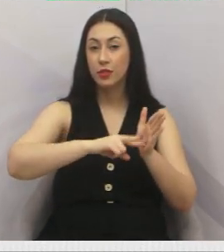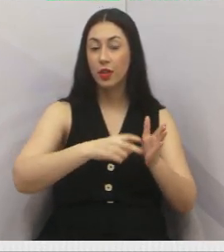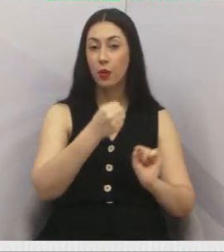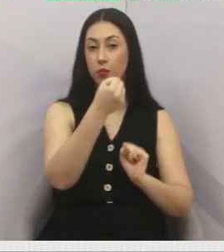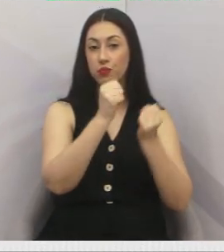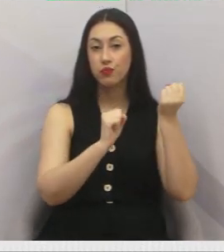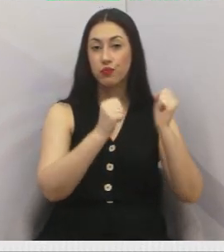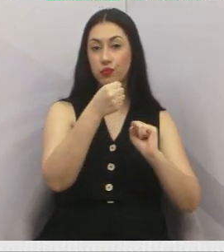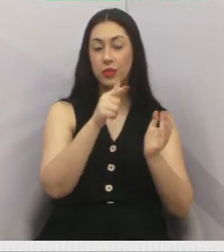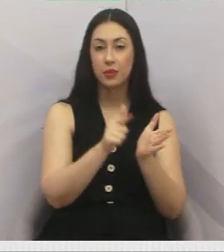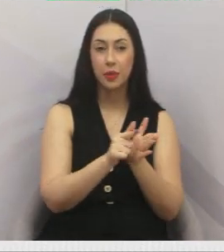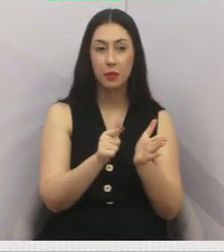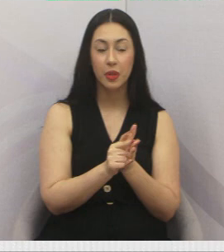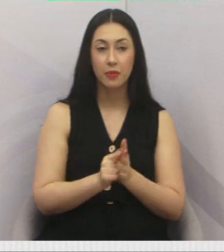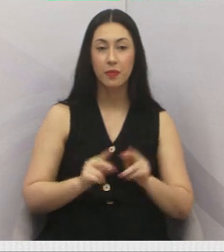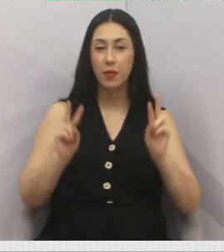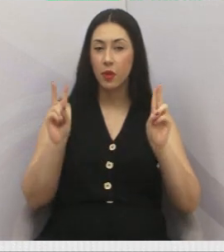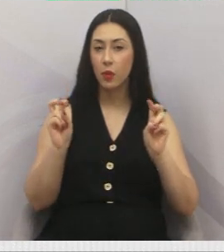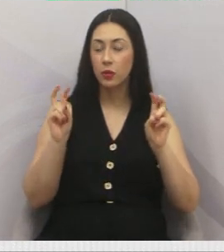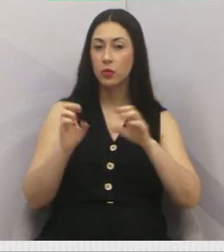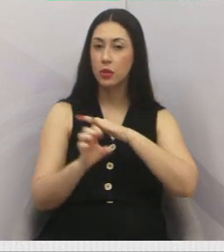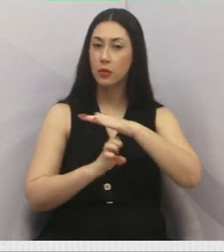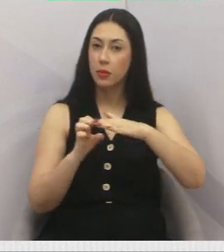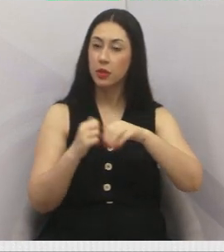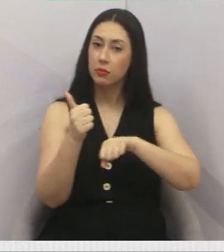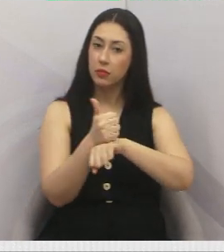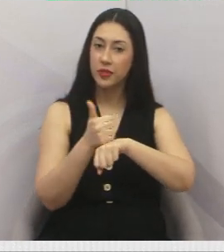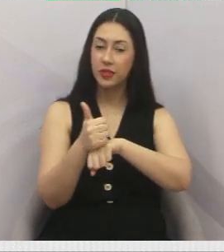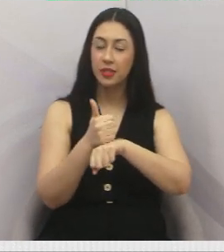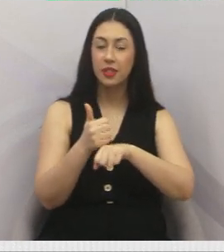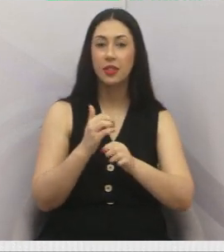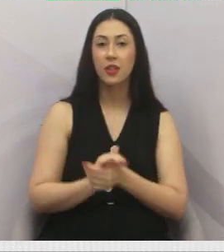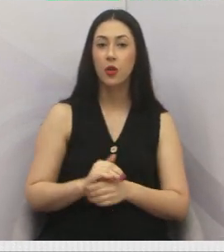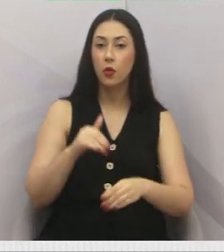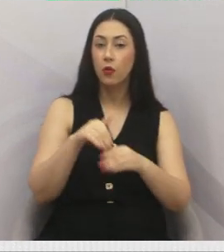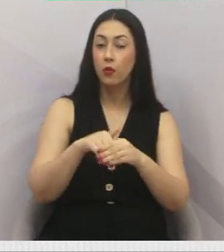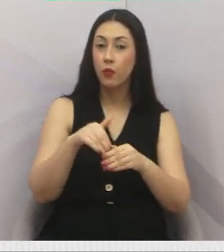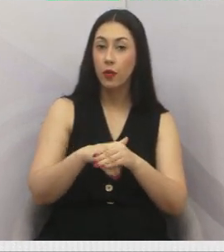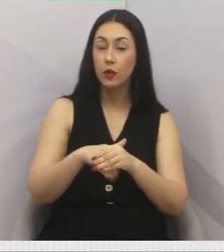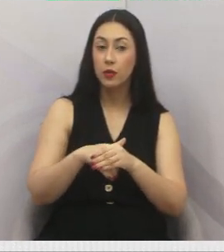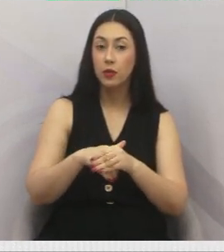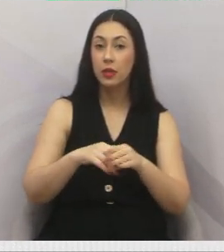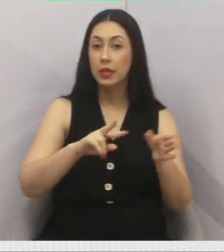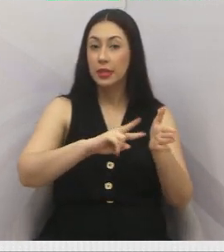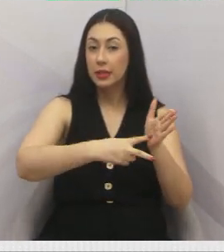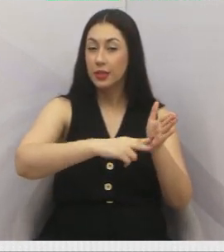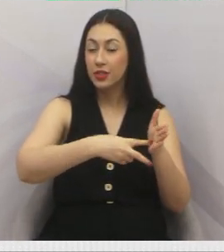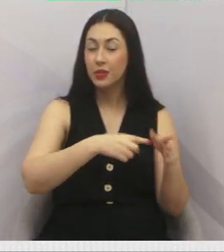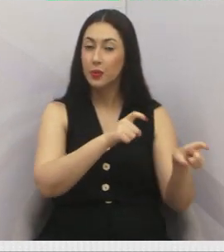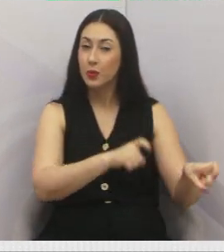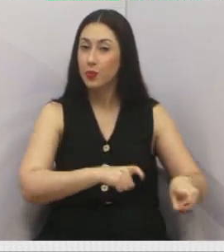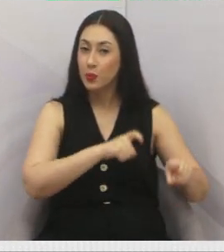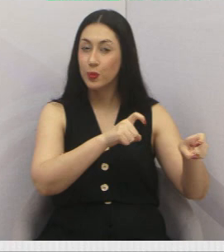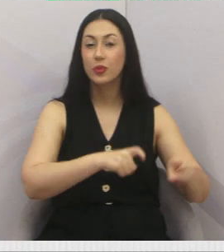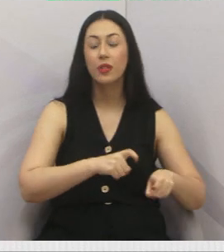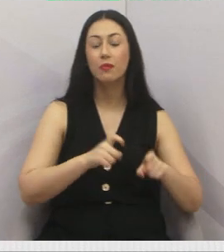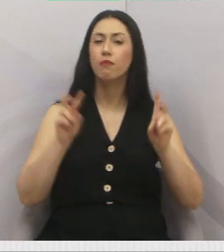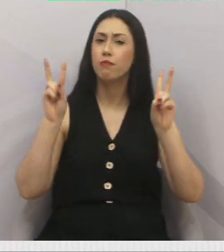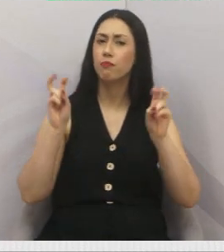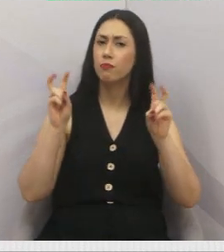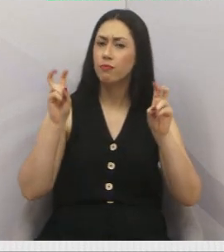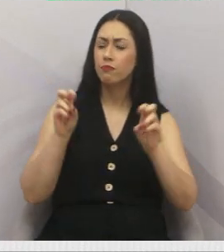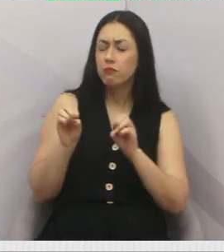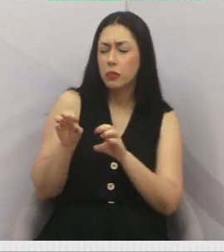dos Papeleiros. Segmento empresas e entidades profissionais, um voto para Sindicato Rural de Jacareí. Segmento